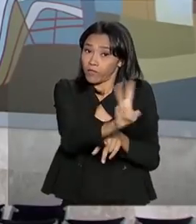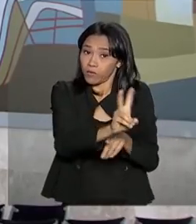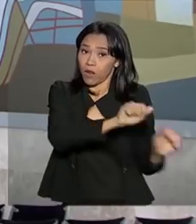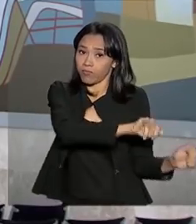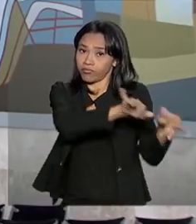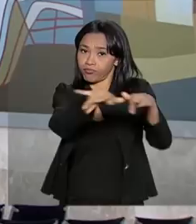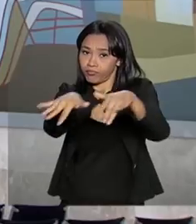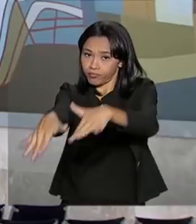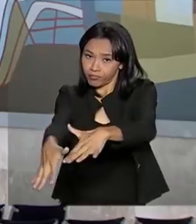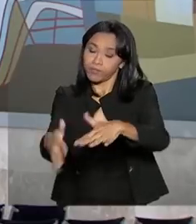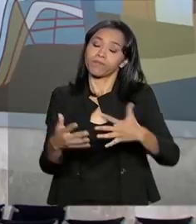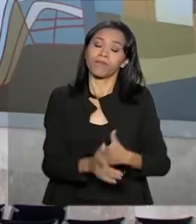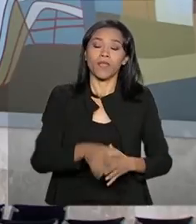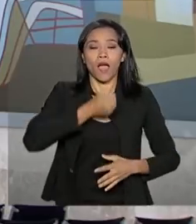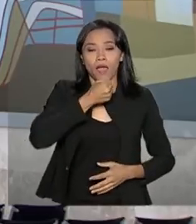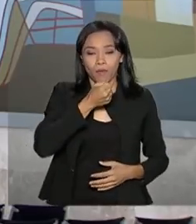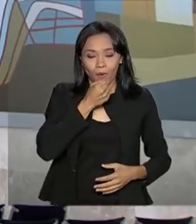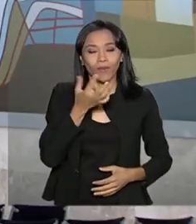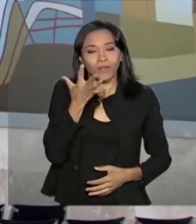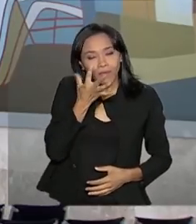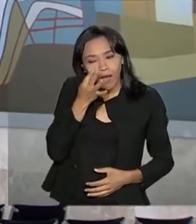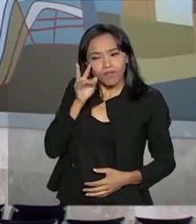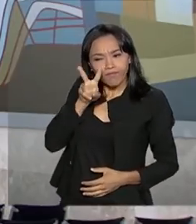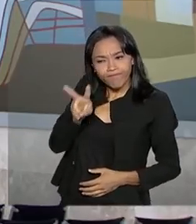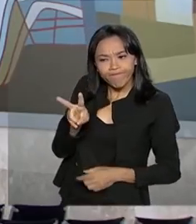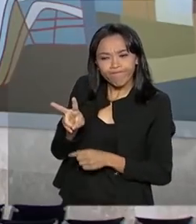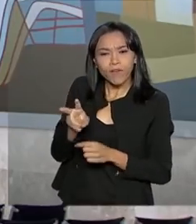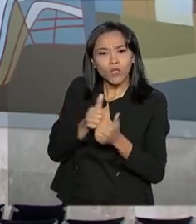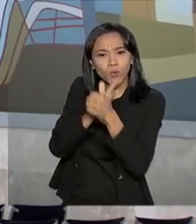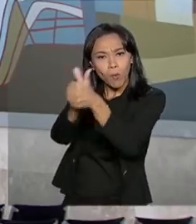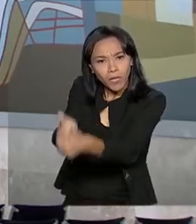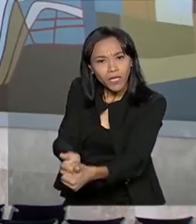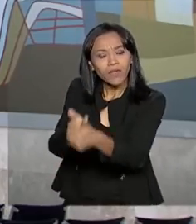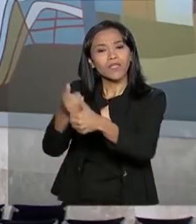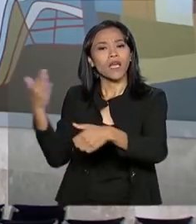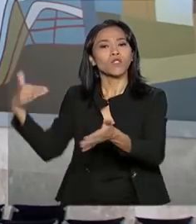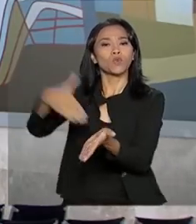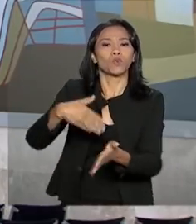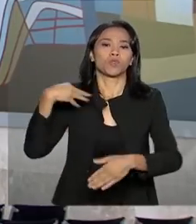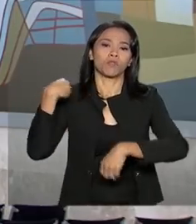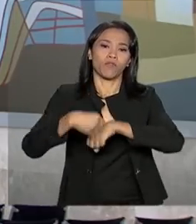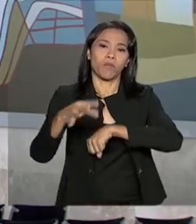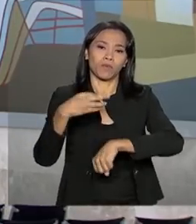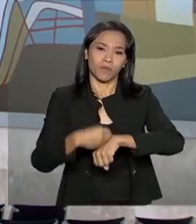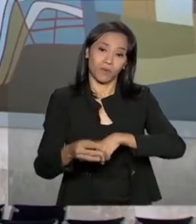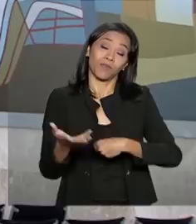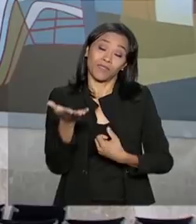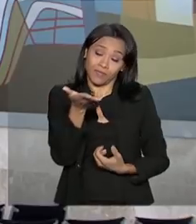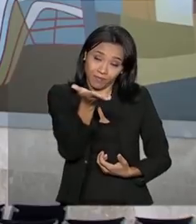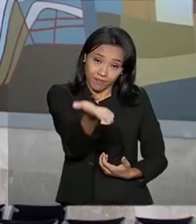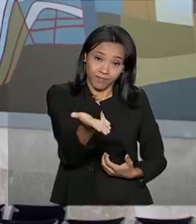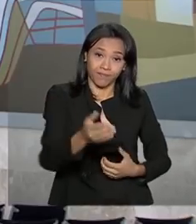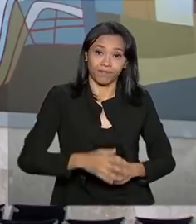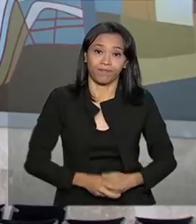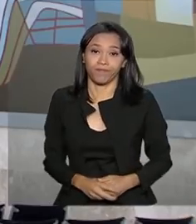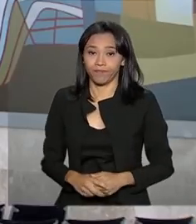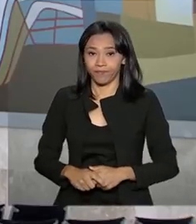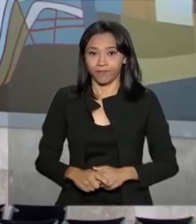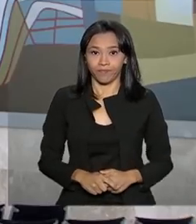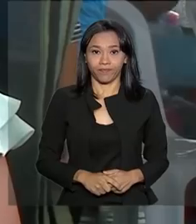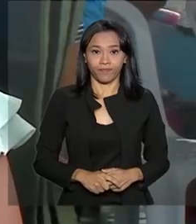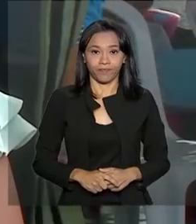A repórter Márcia Fernandes acompanha essa viagem e traz as últimas informações direto de Roraima.